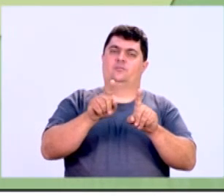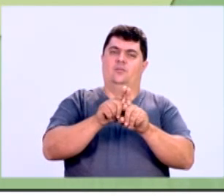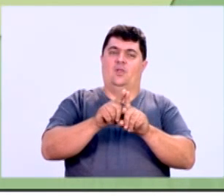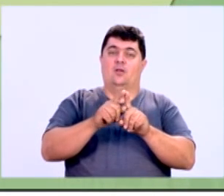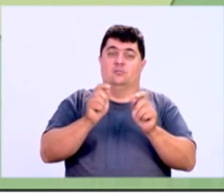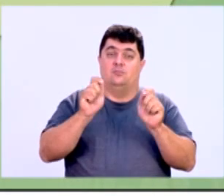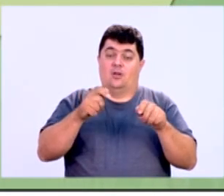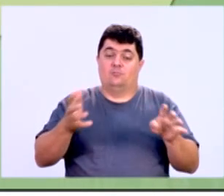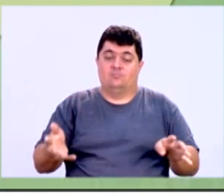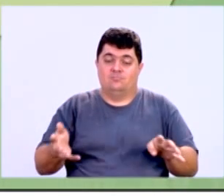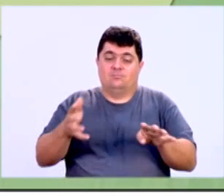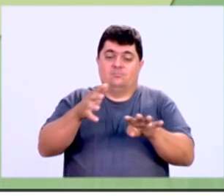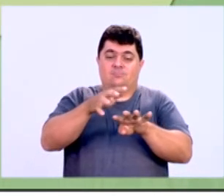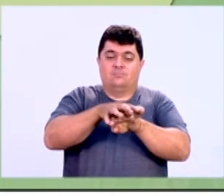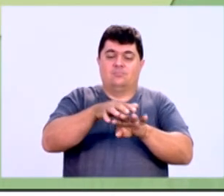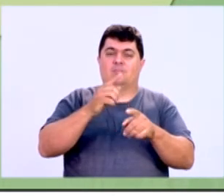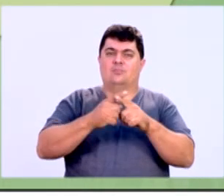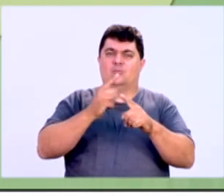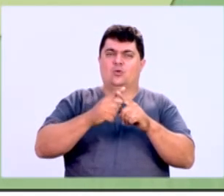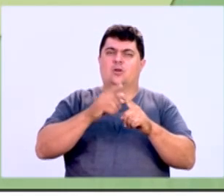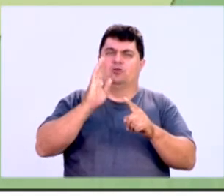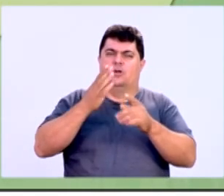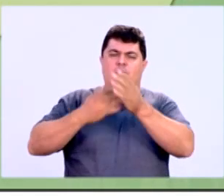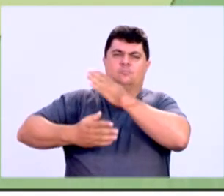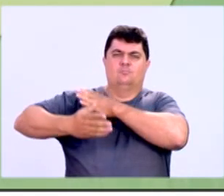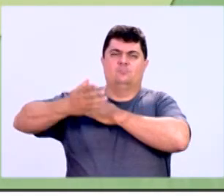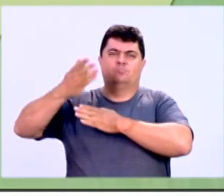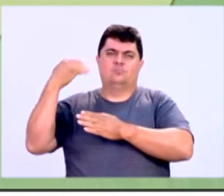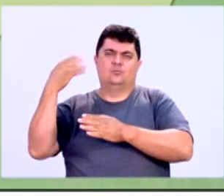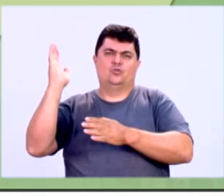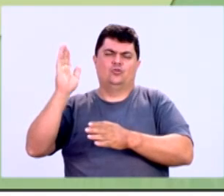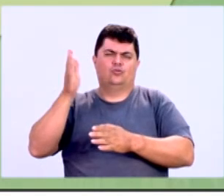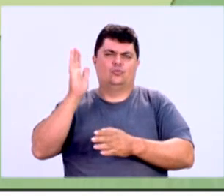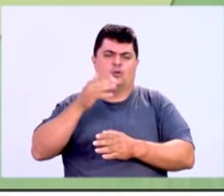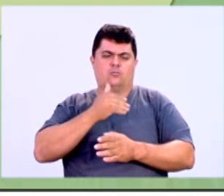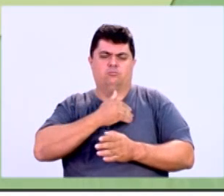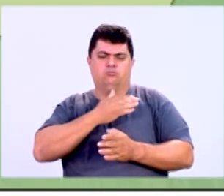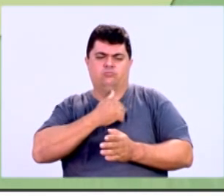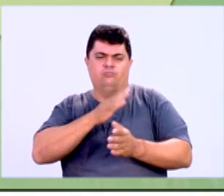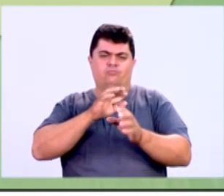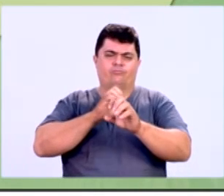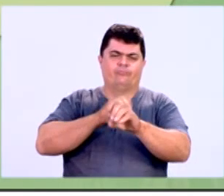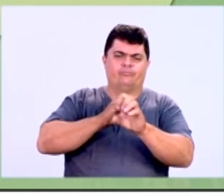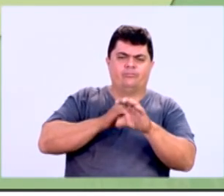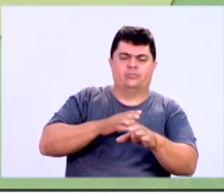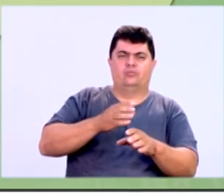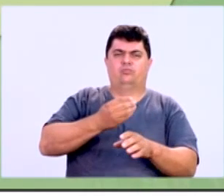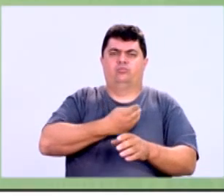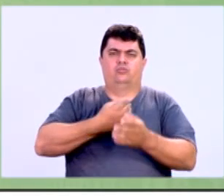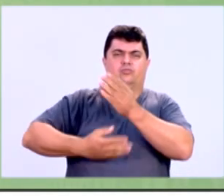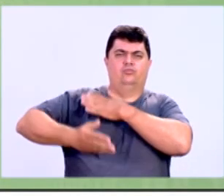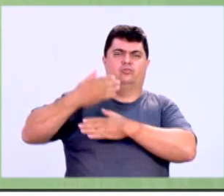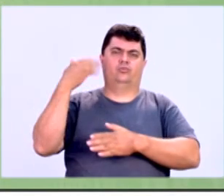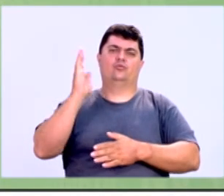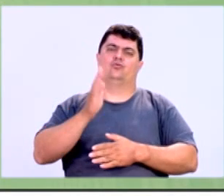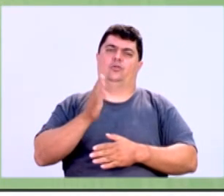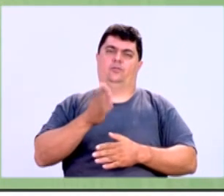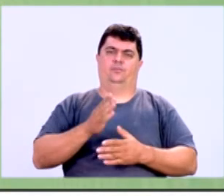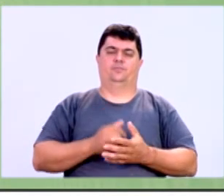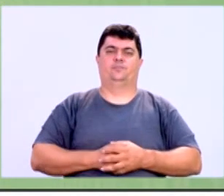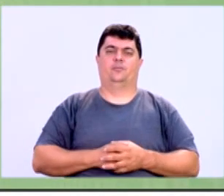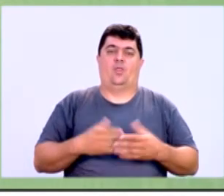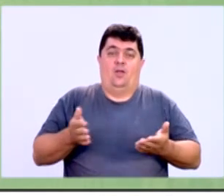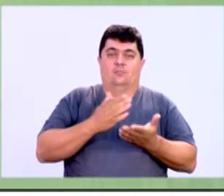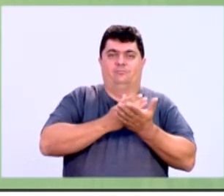são alunos que já passaram por algum processo de exclusão na educação durante a sua vida. Para